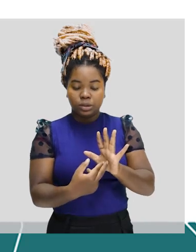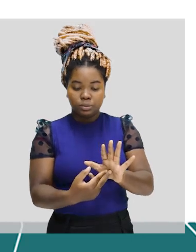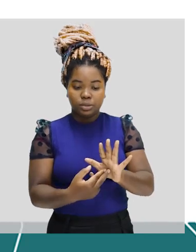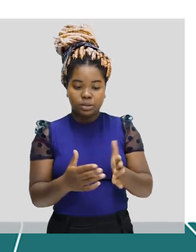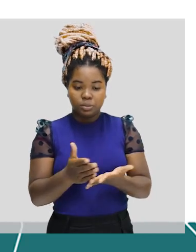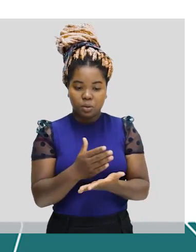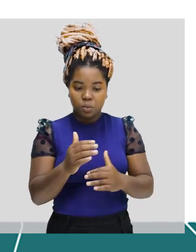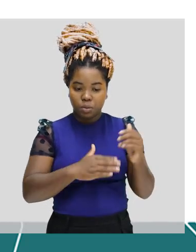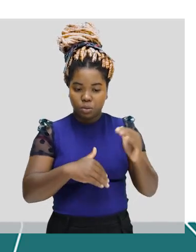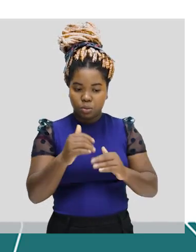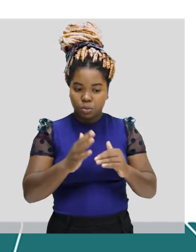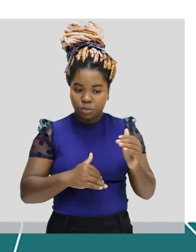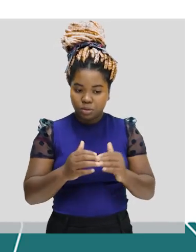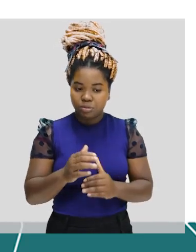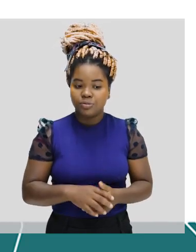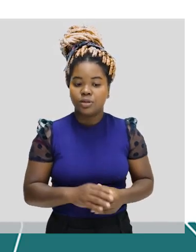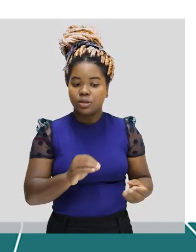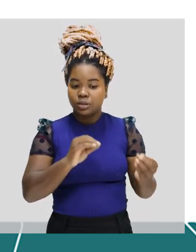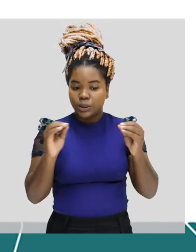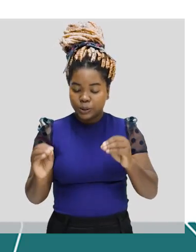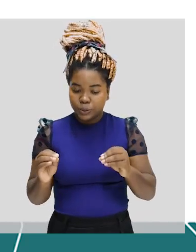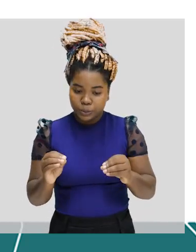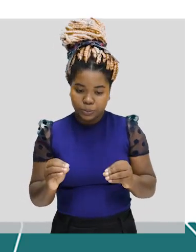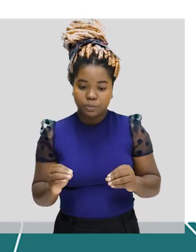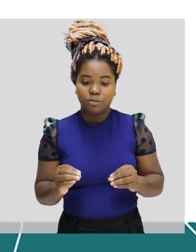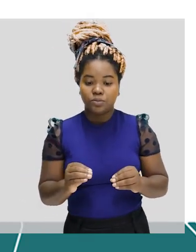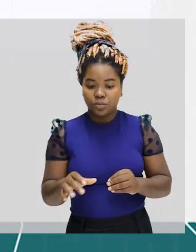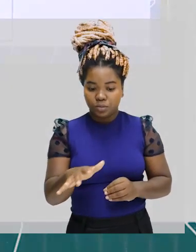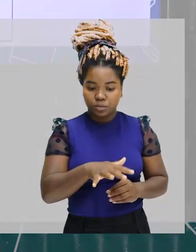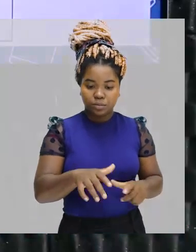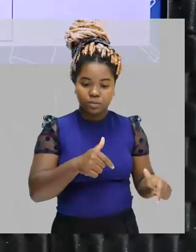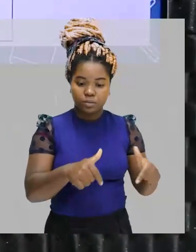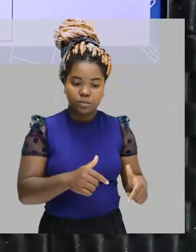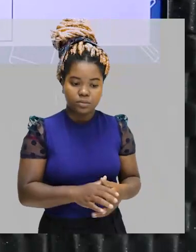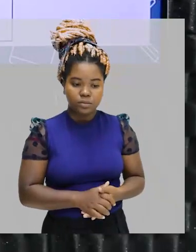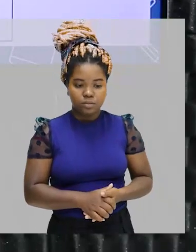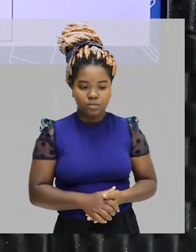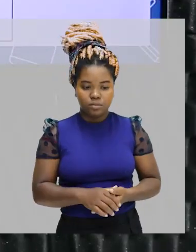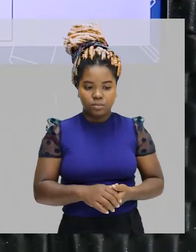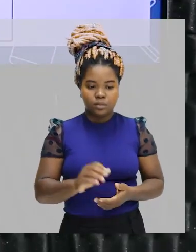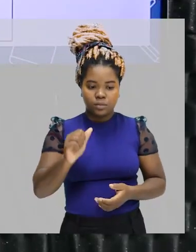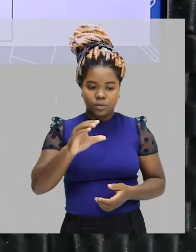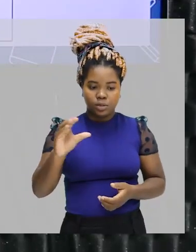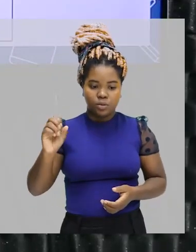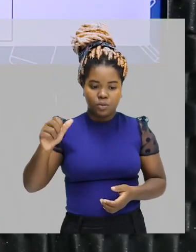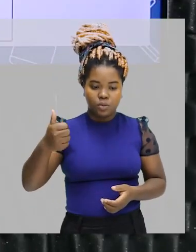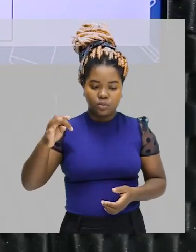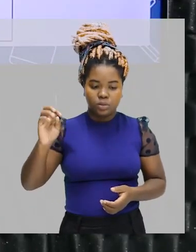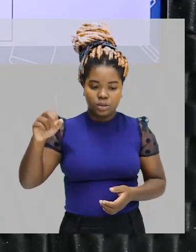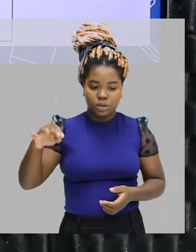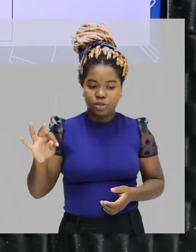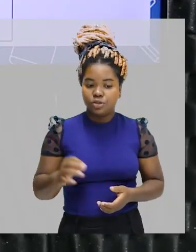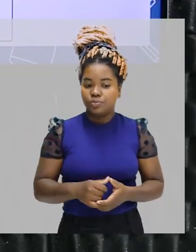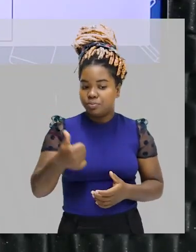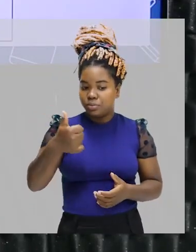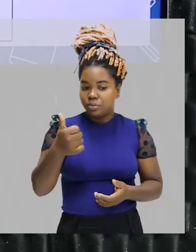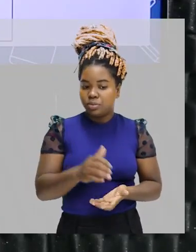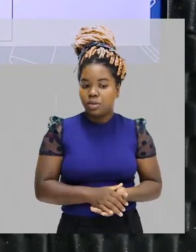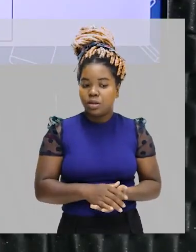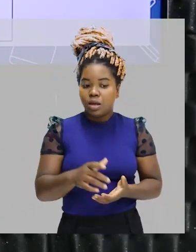profissões, tá? Que estão disponíveis no mercado de trabalho. Accountant é um contador. A